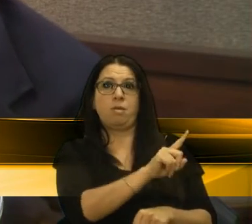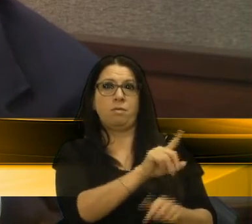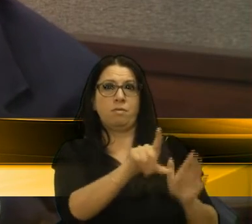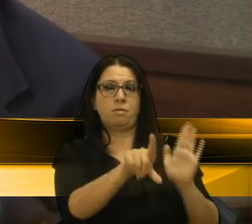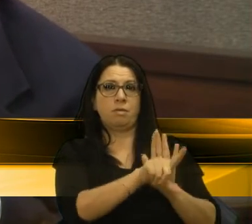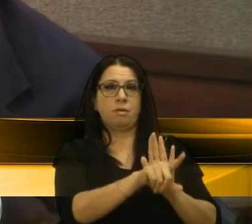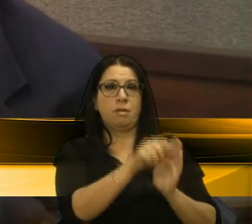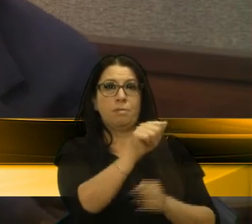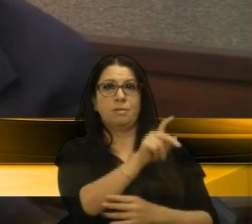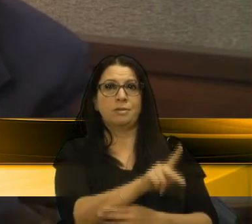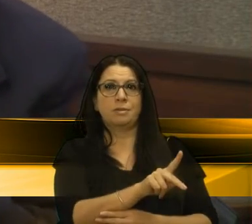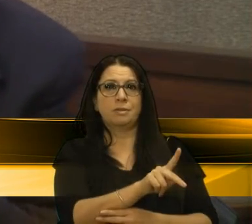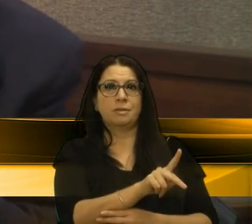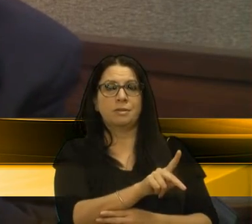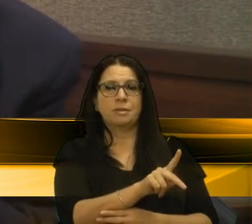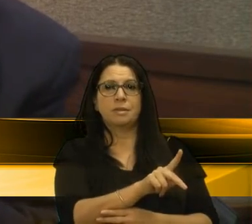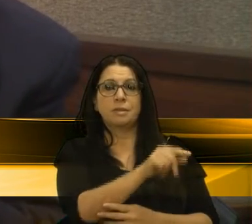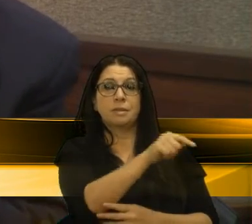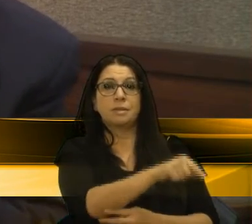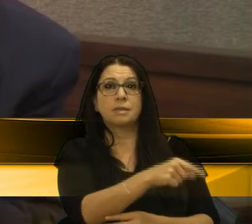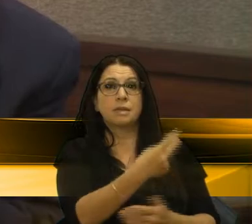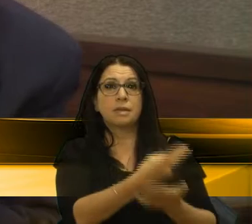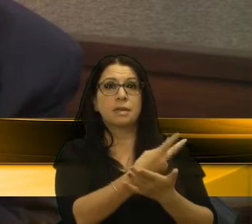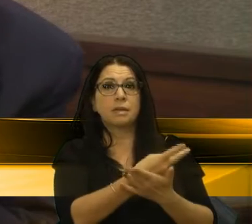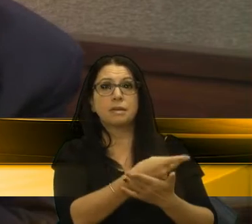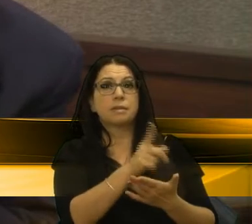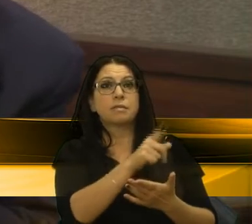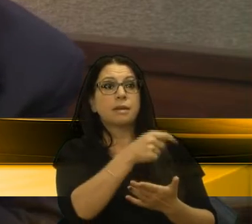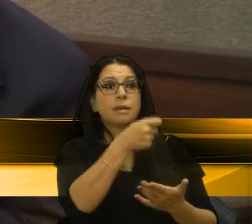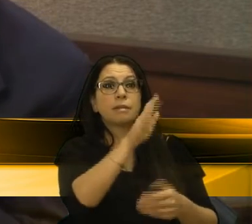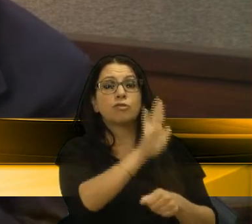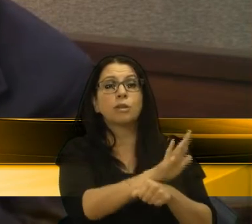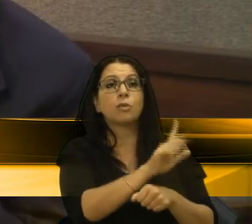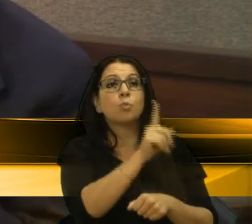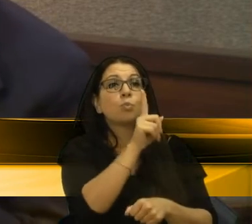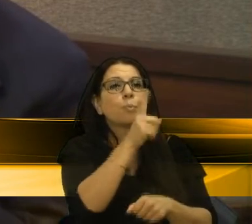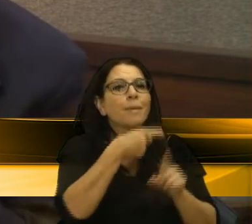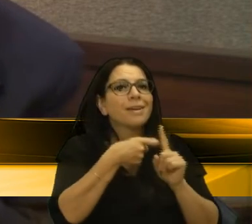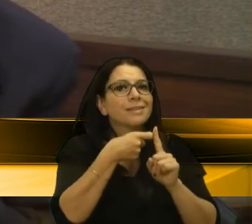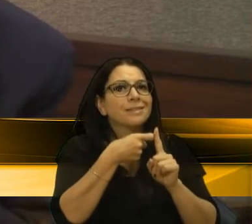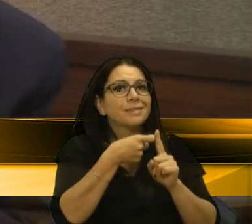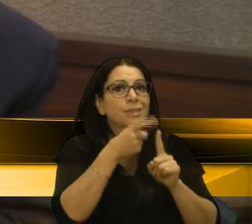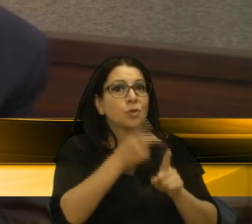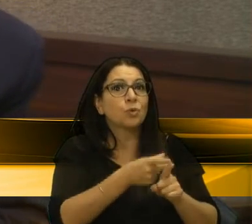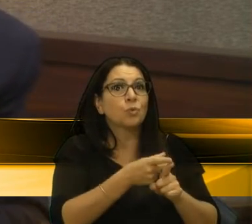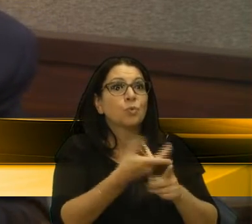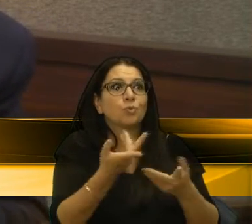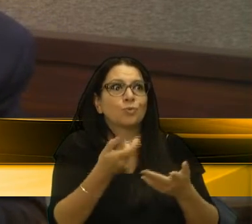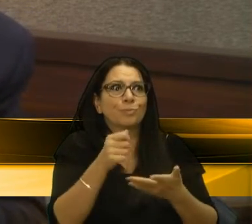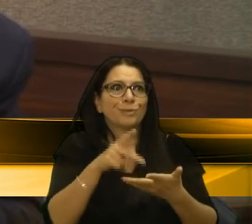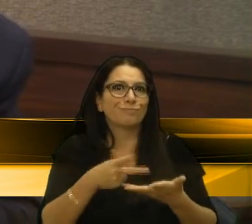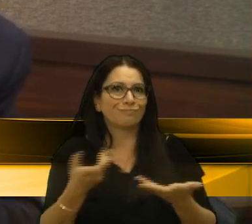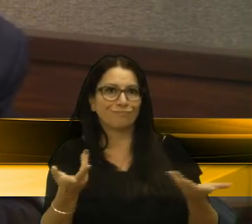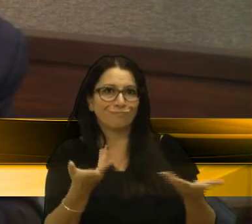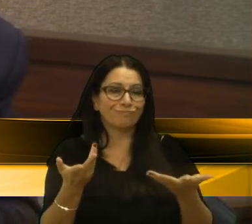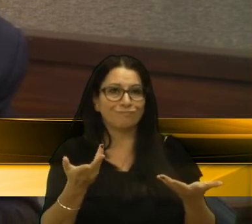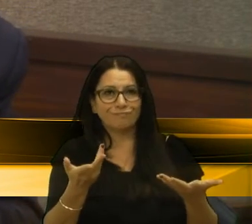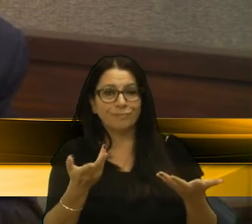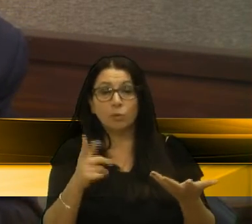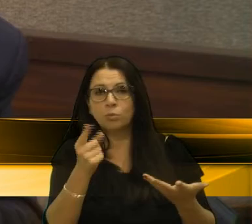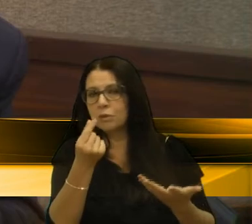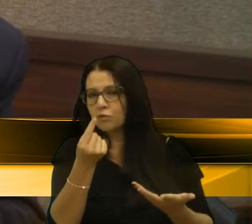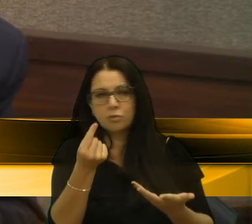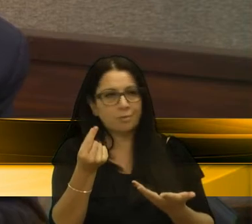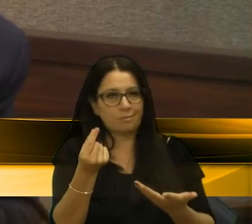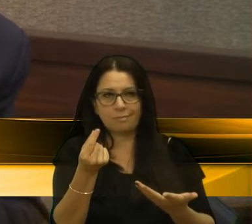aposentaram sem ter contribuído um mês com o bolo que hoje sustenta a aposentadoria. Então, não tem dinheiro